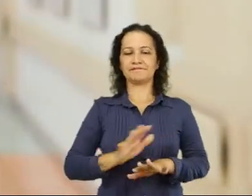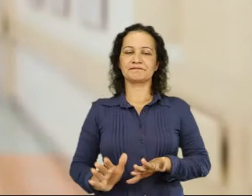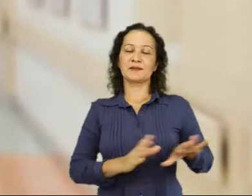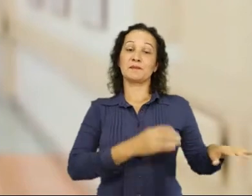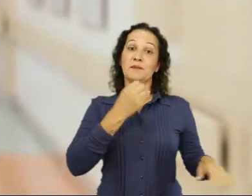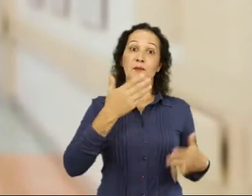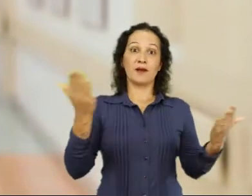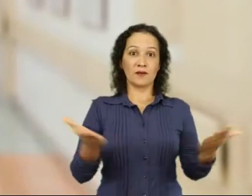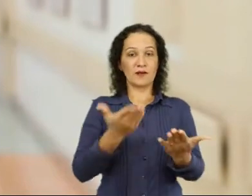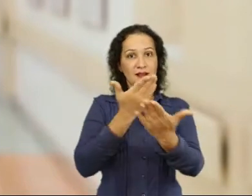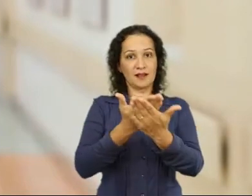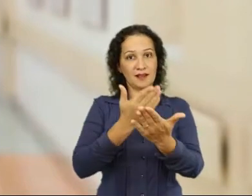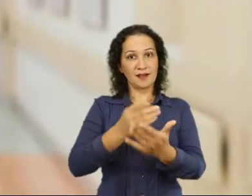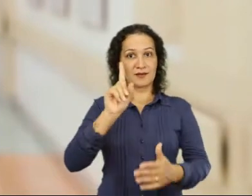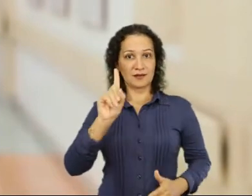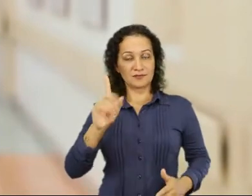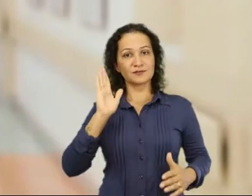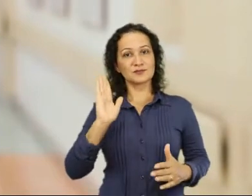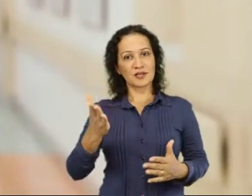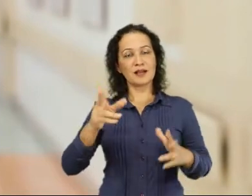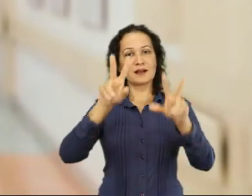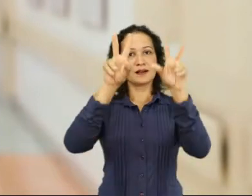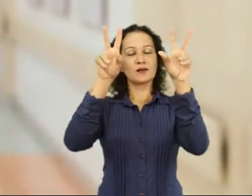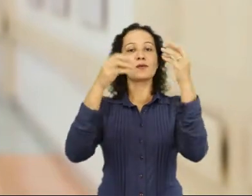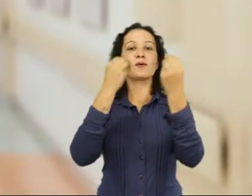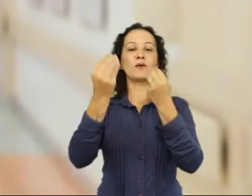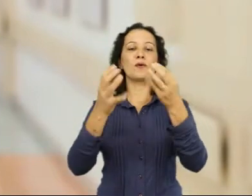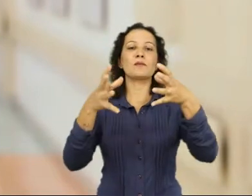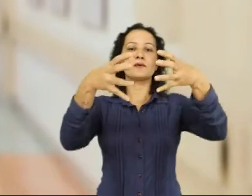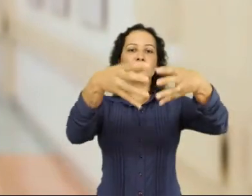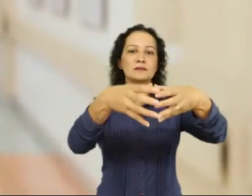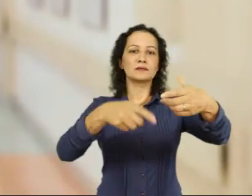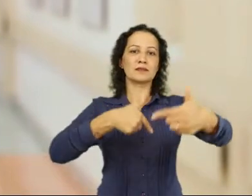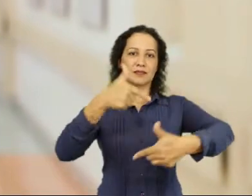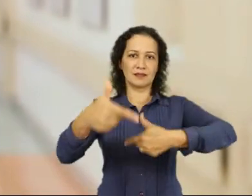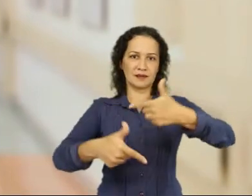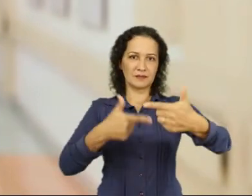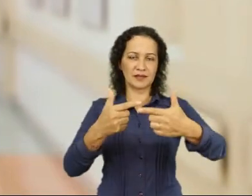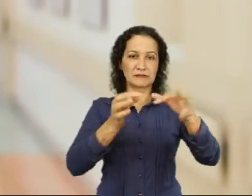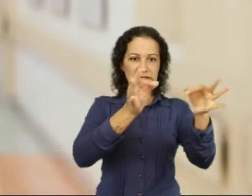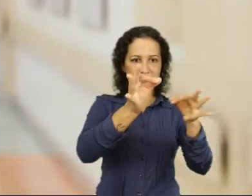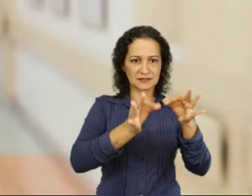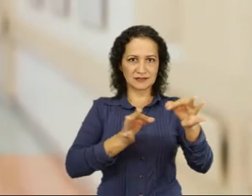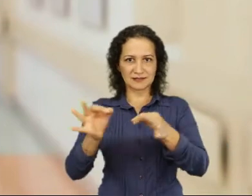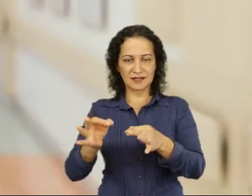as responsabilidades e atribuições da equipe envolvida com imunização da